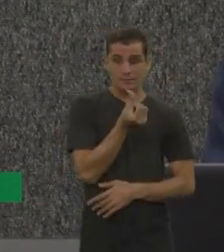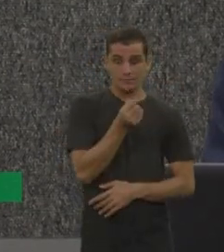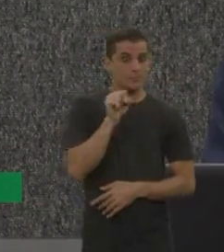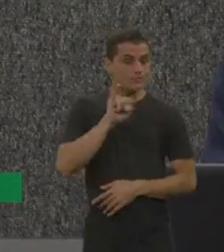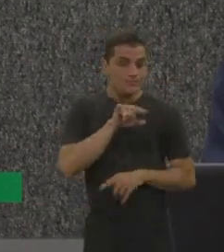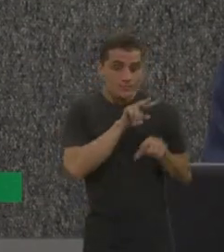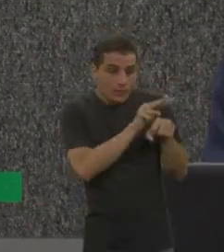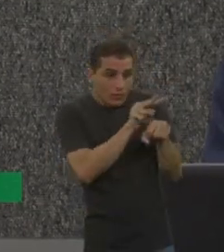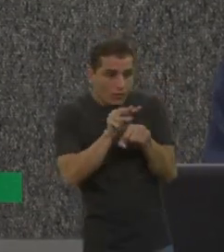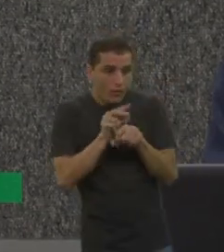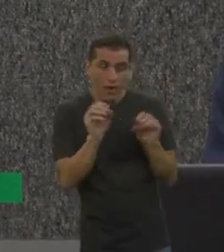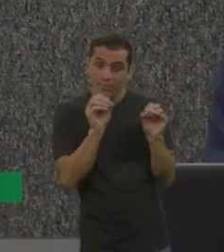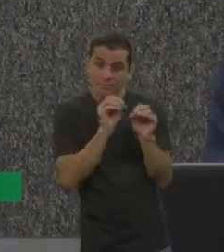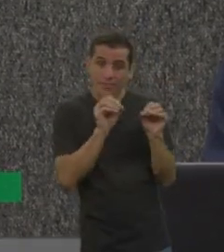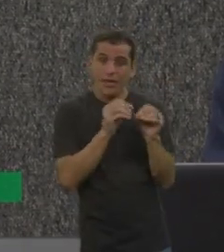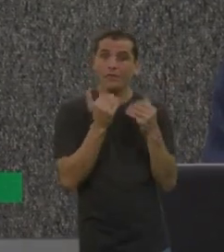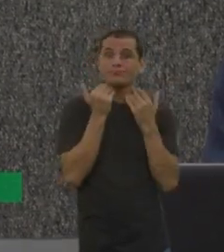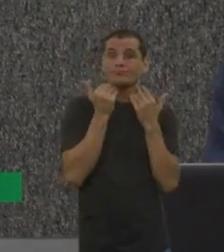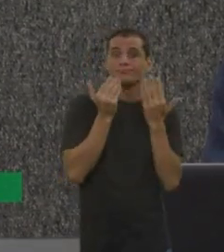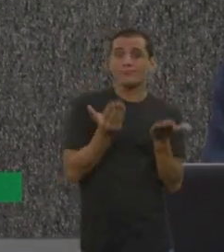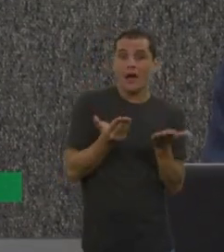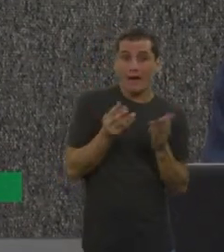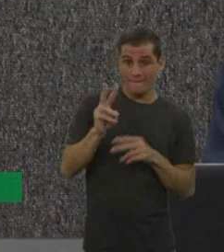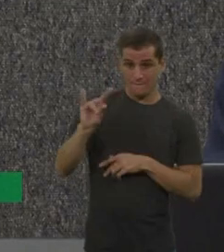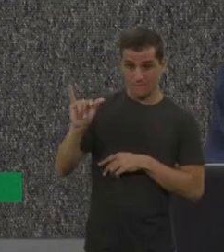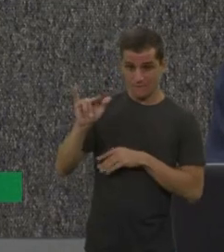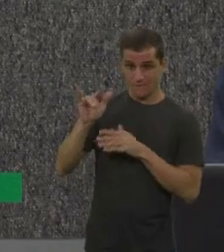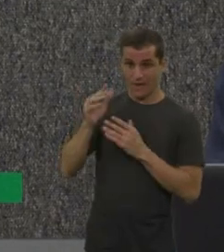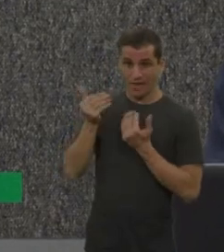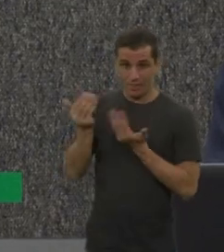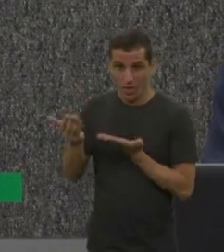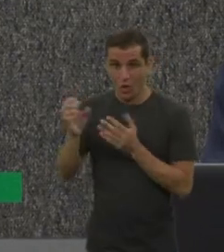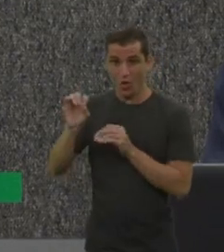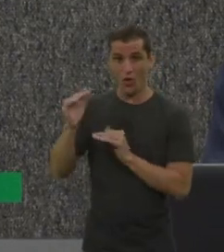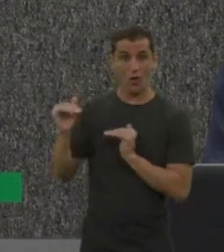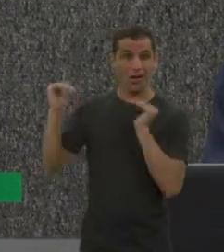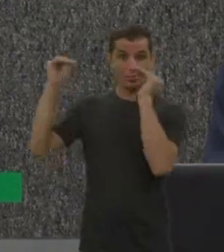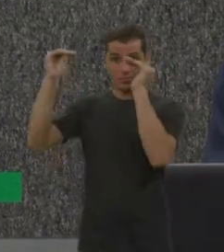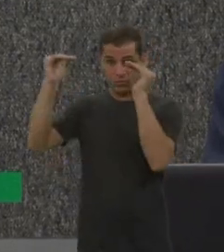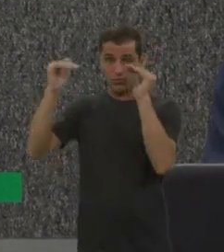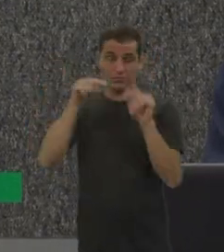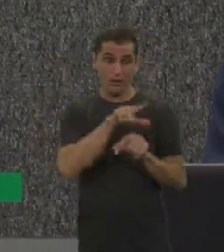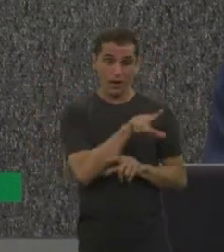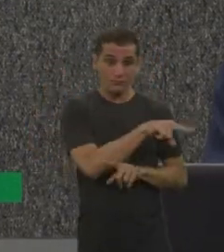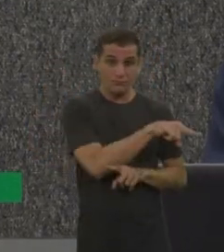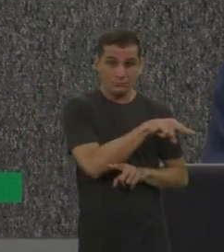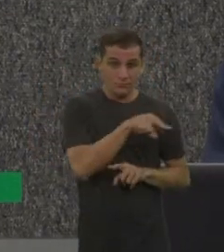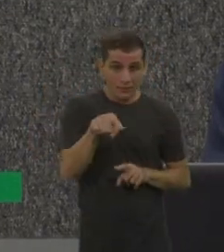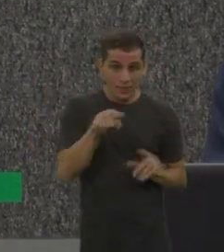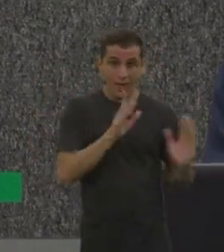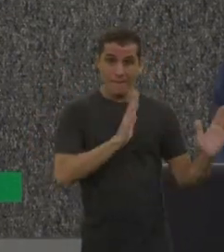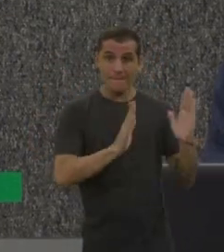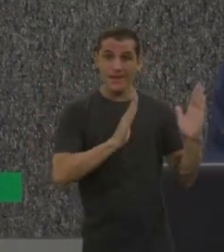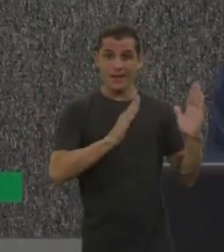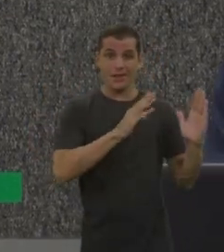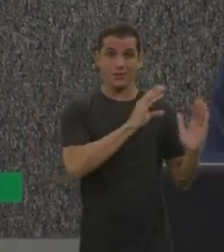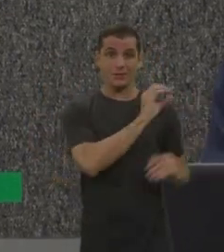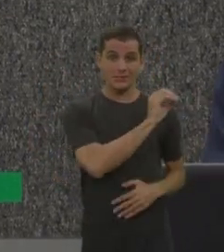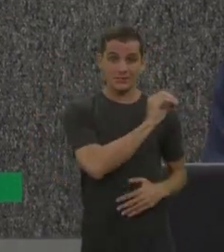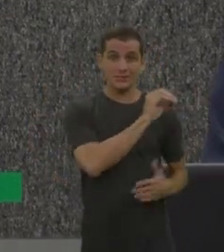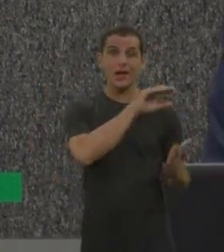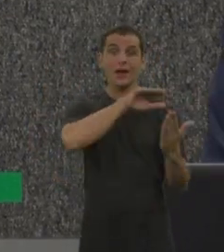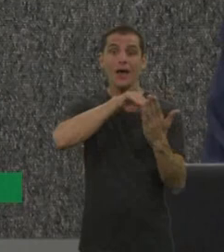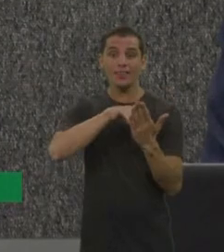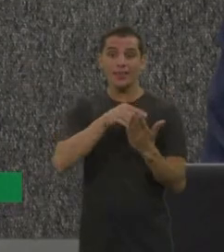cuidar na outra fase da vida, porque 90% das conexões neurológicas acontecem nesta fase, que é a fase de